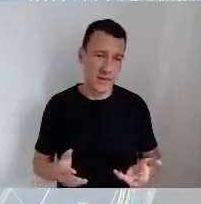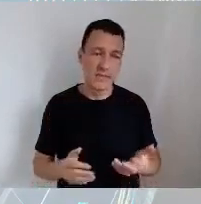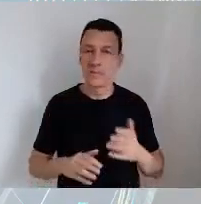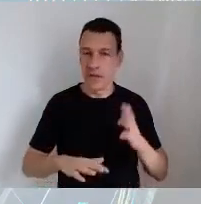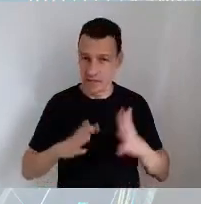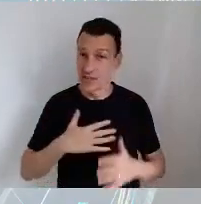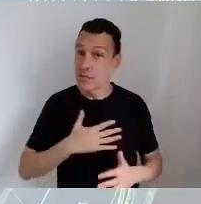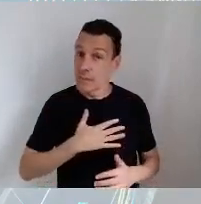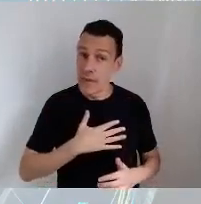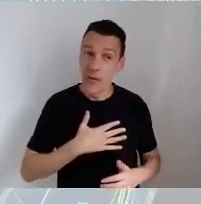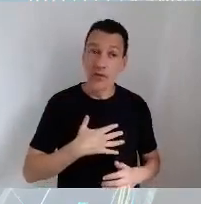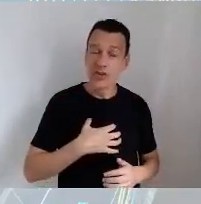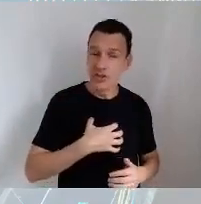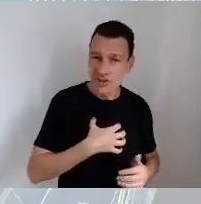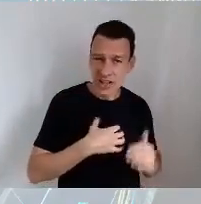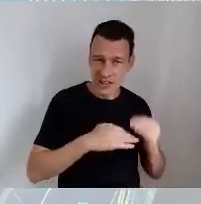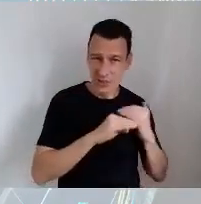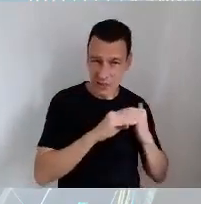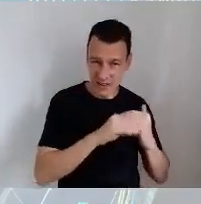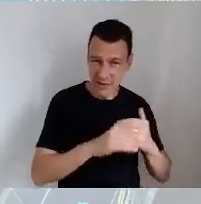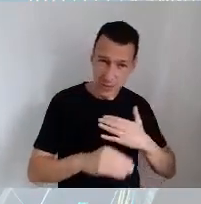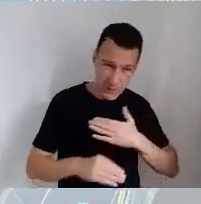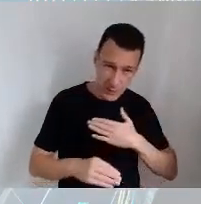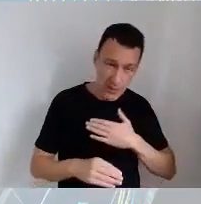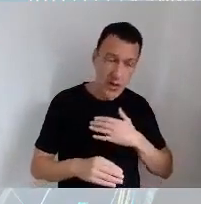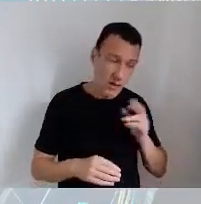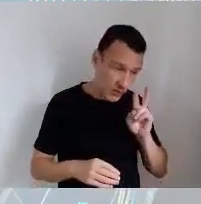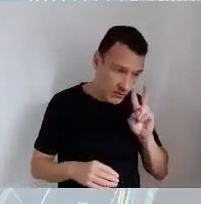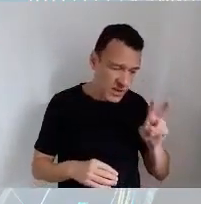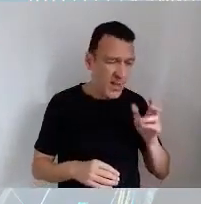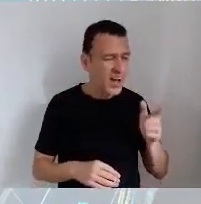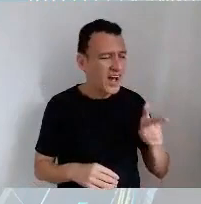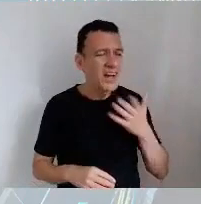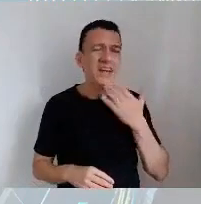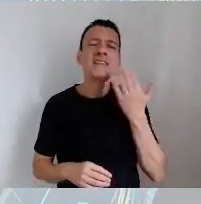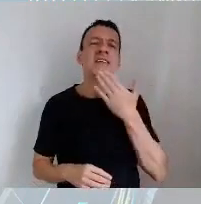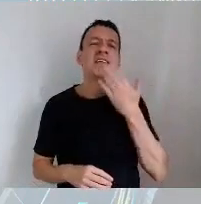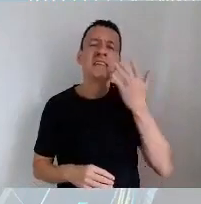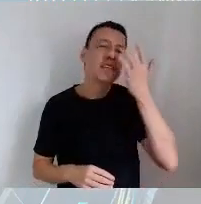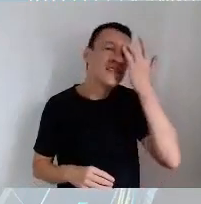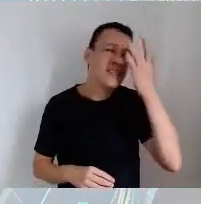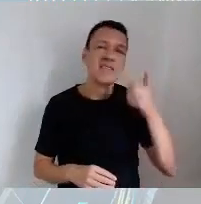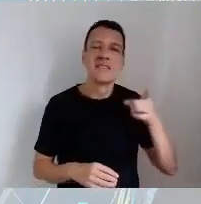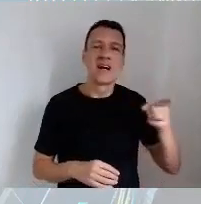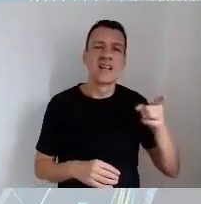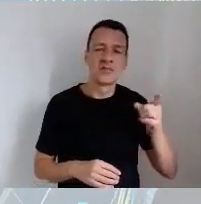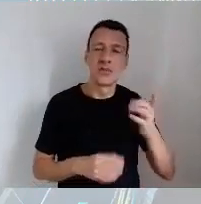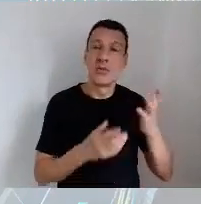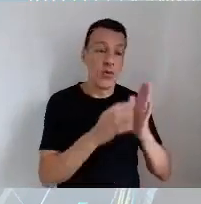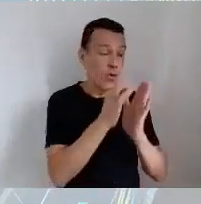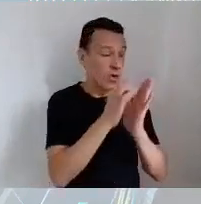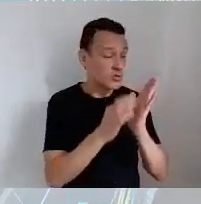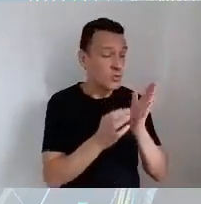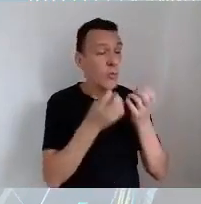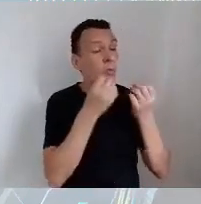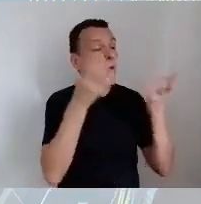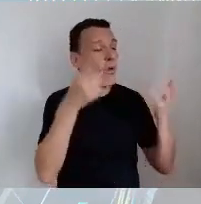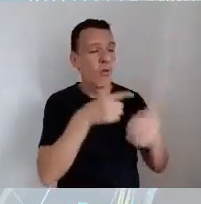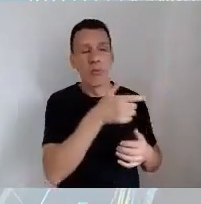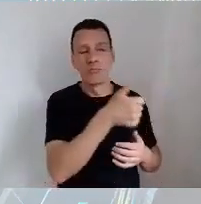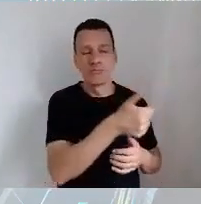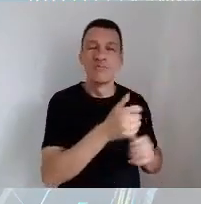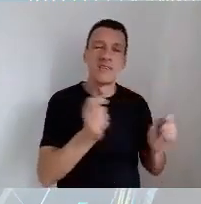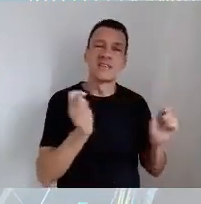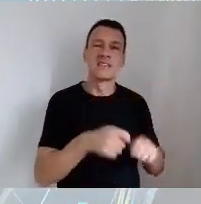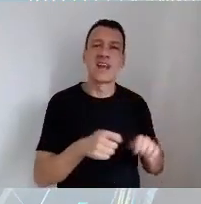te faz parecer mais fácil aquele padrão te faz parecer mais Evidente aquele código que você tá encontrando Mas lembra de novo é